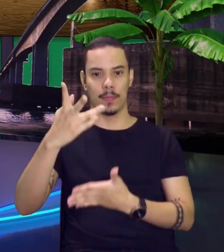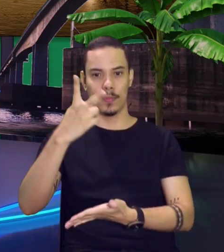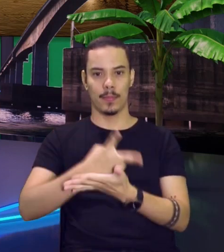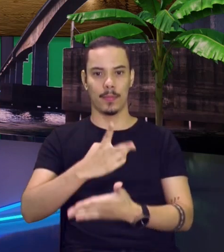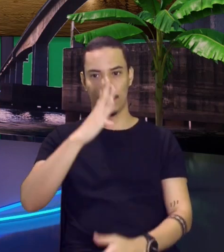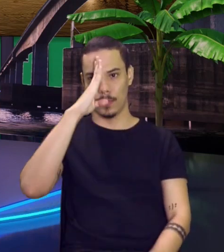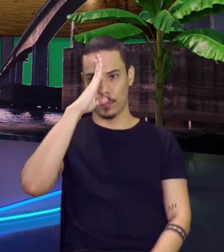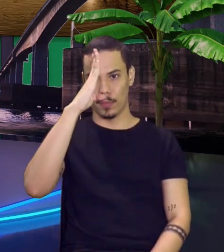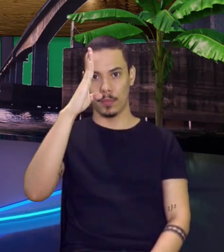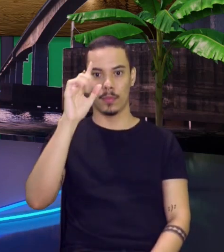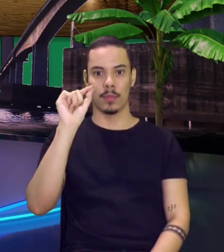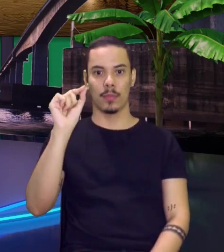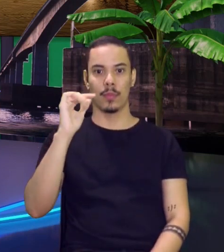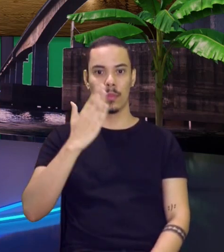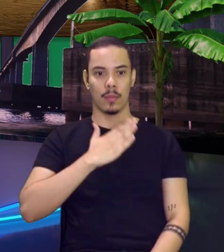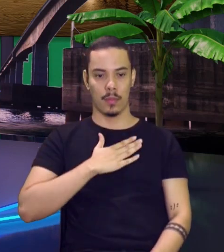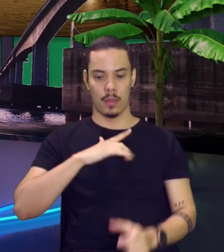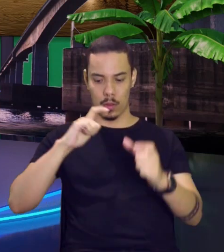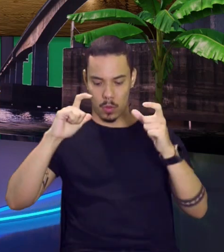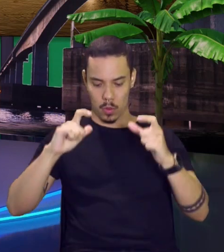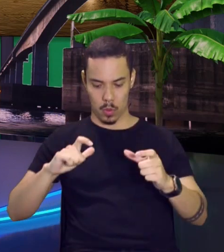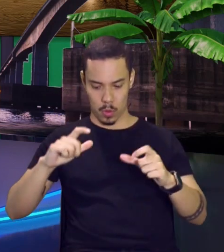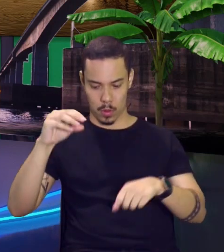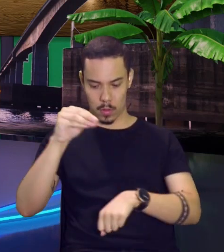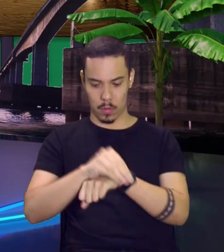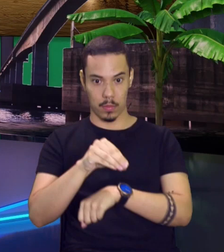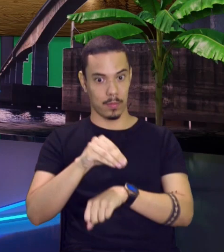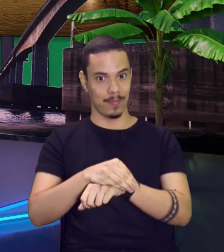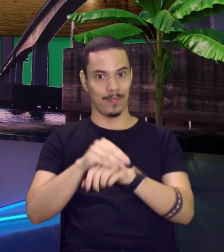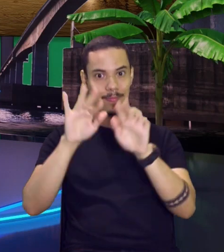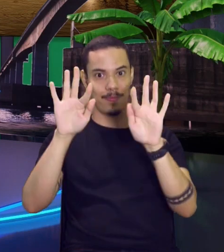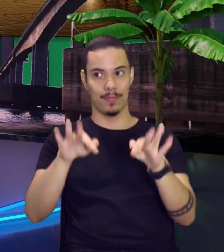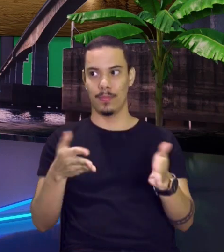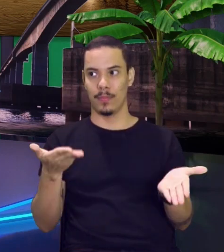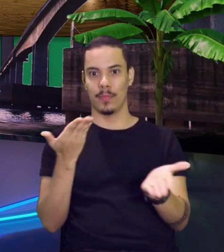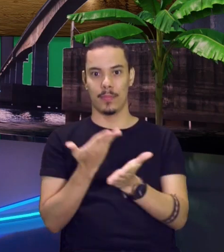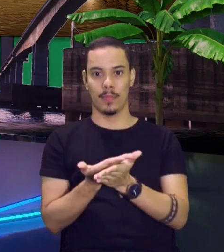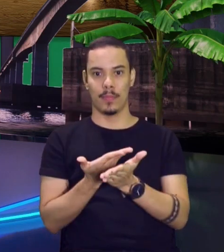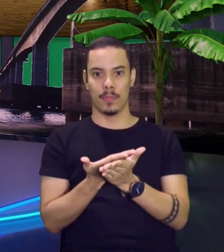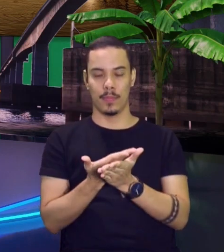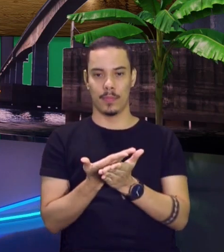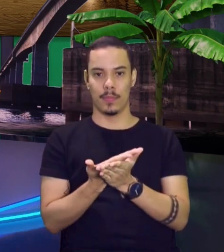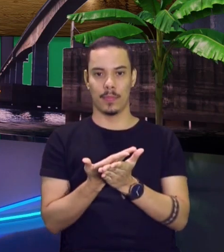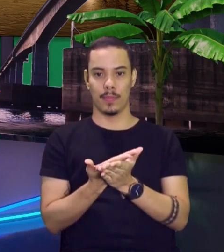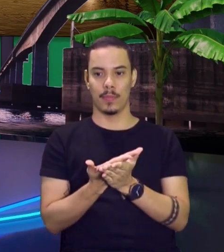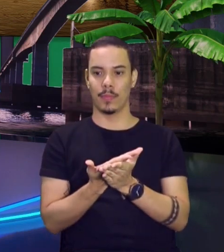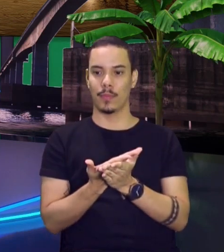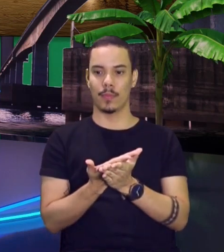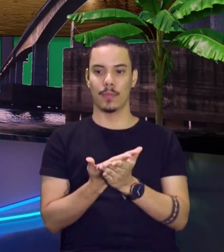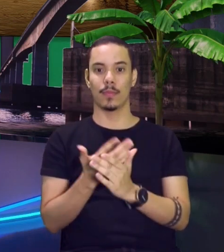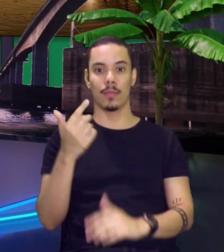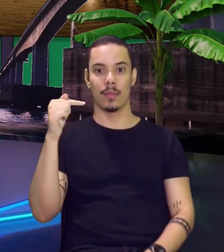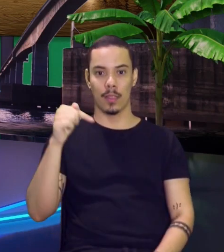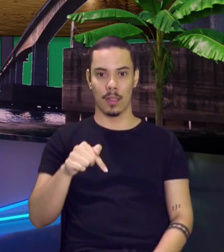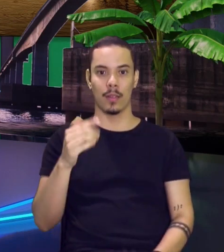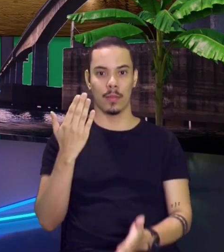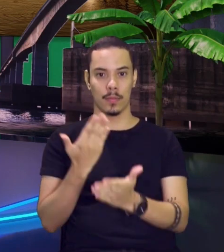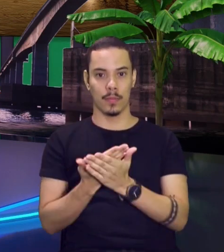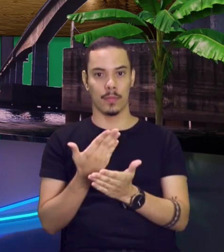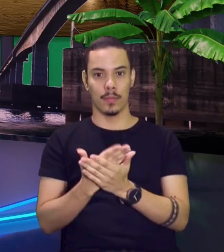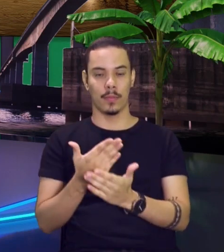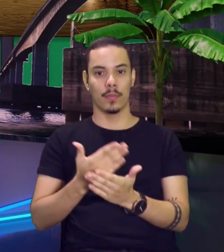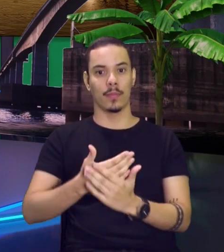priorizando quem? O meu lugar. Nós estamos chegando ao final de mais uma aula. E essa foi a